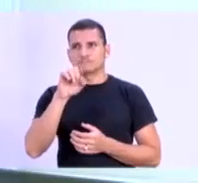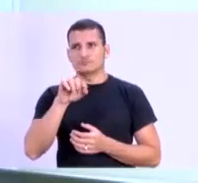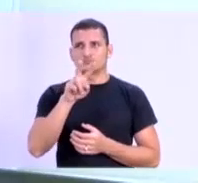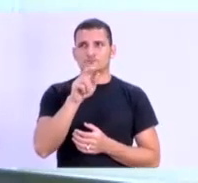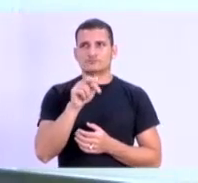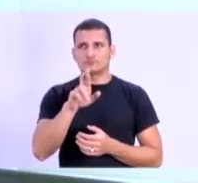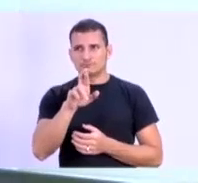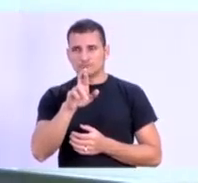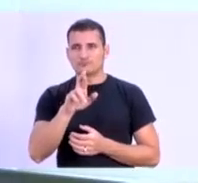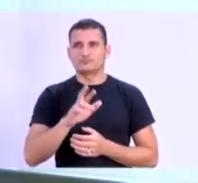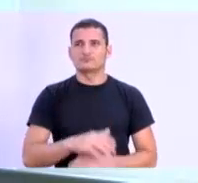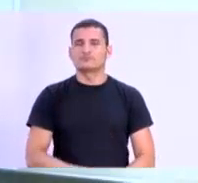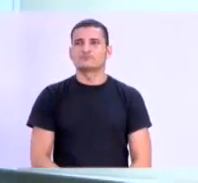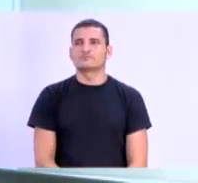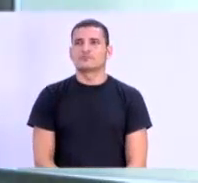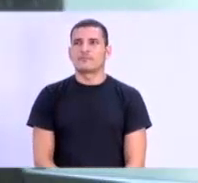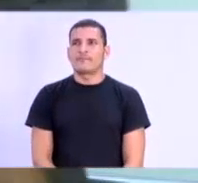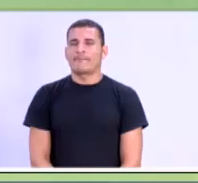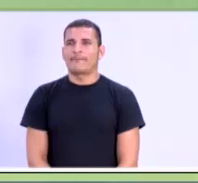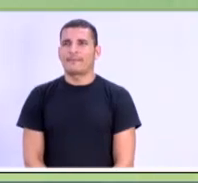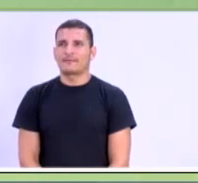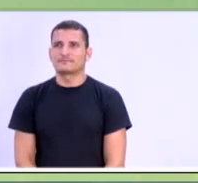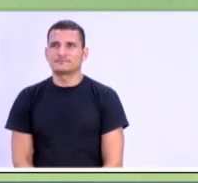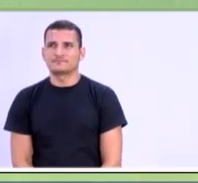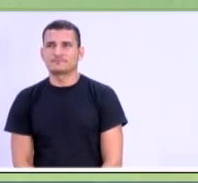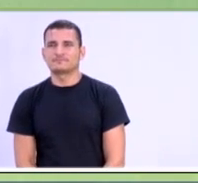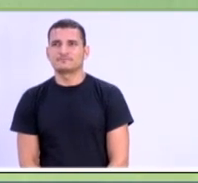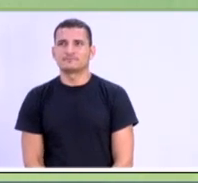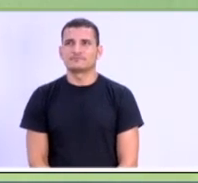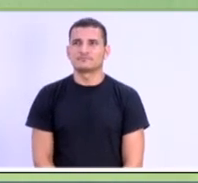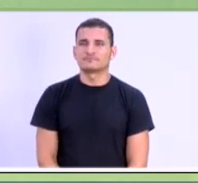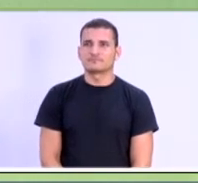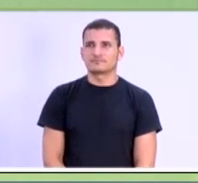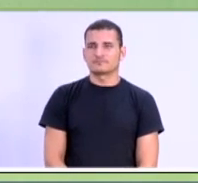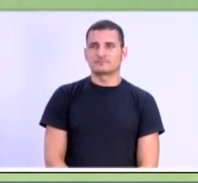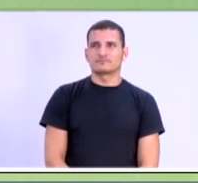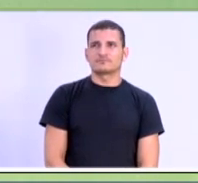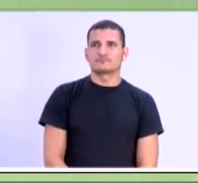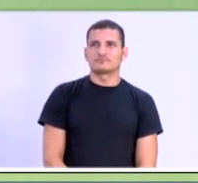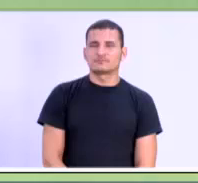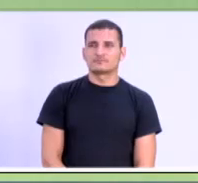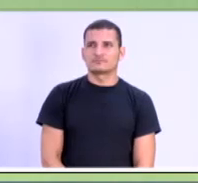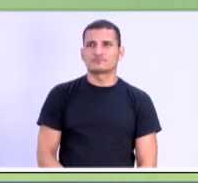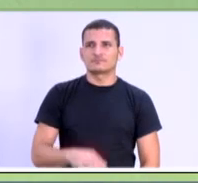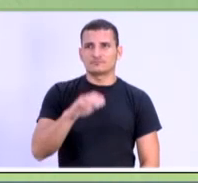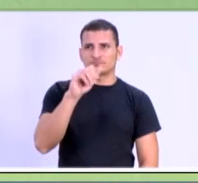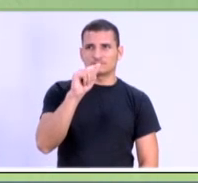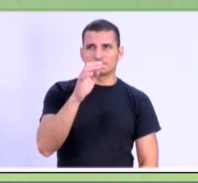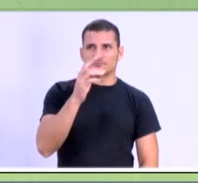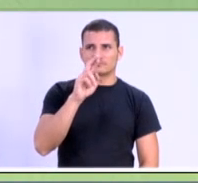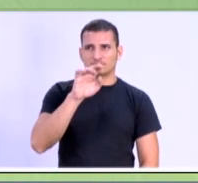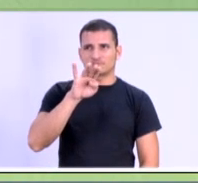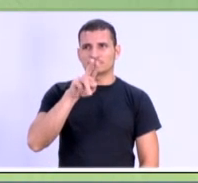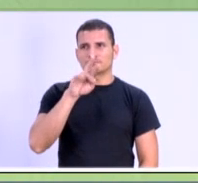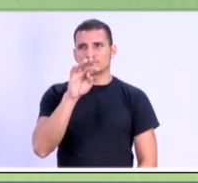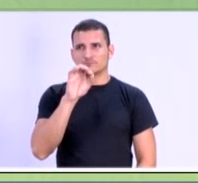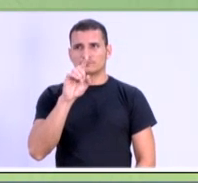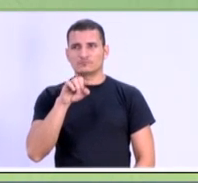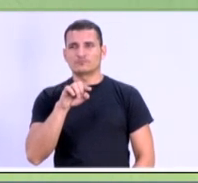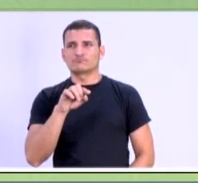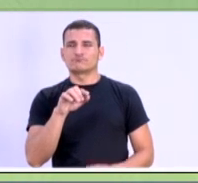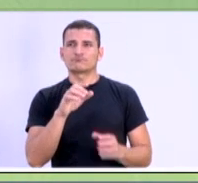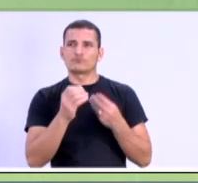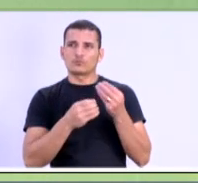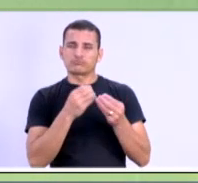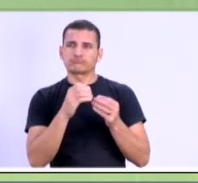classe. Ok, gente? Então, atributos é uma maneira de definir características do objeto,